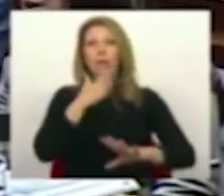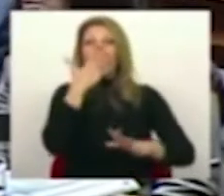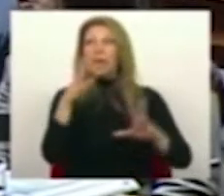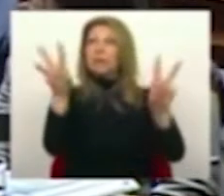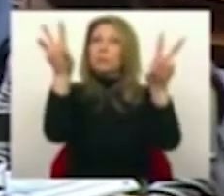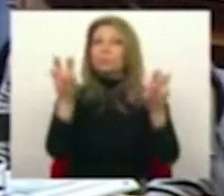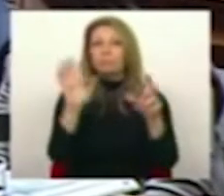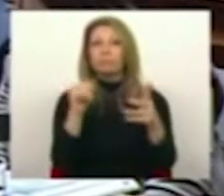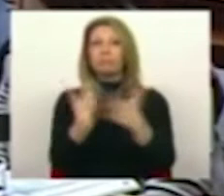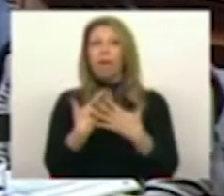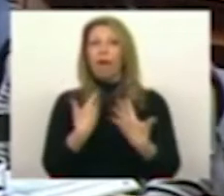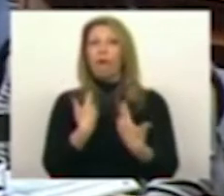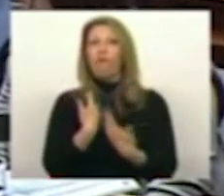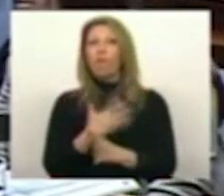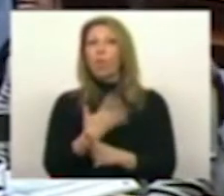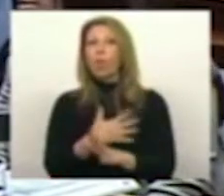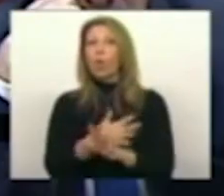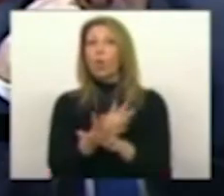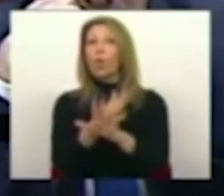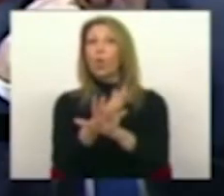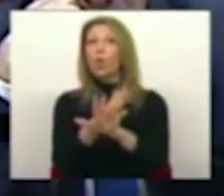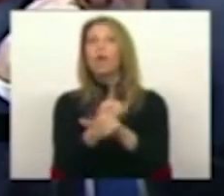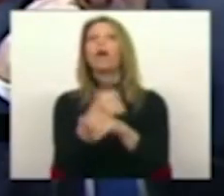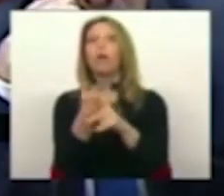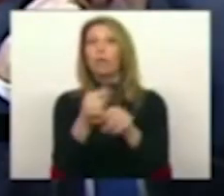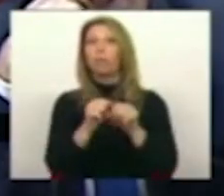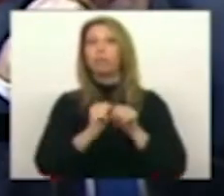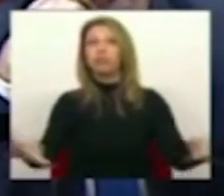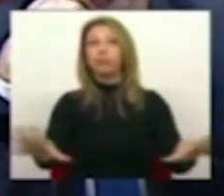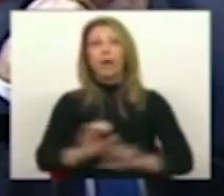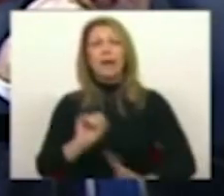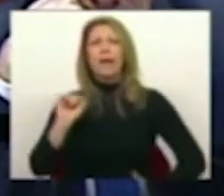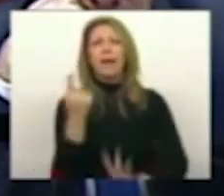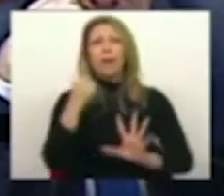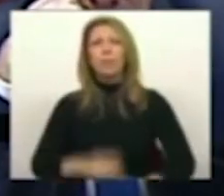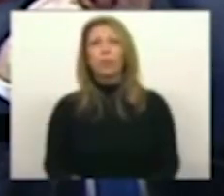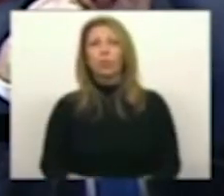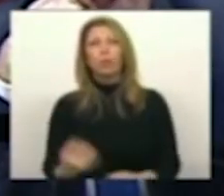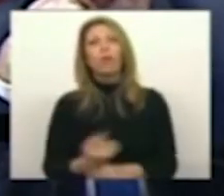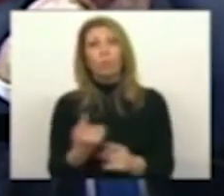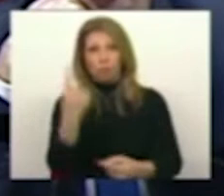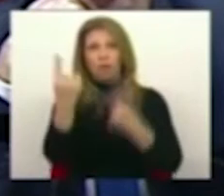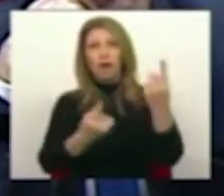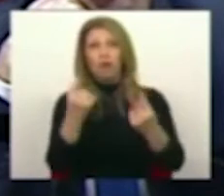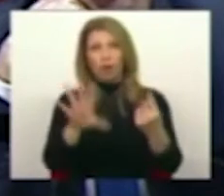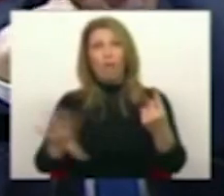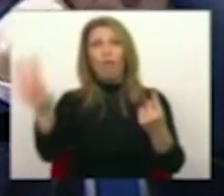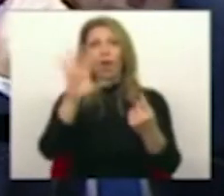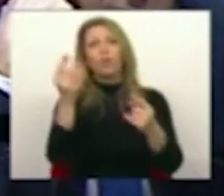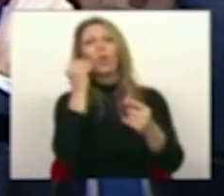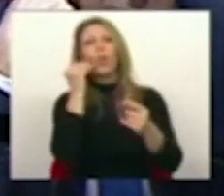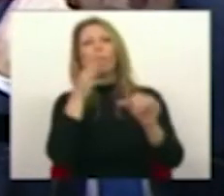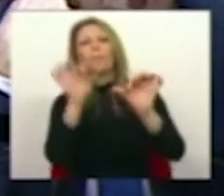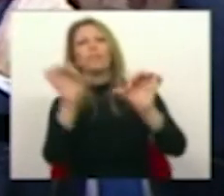E há uma enorme responsabilidade na forma como o discurso de ódio, de intolerância, é muitas vezes alimentado. E eu acho